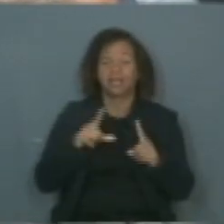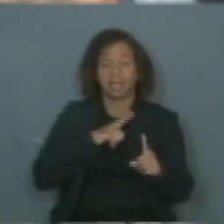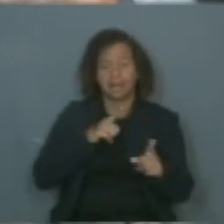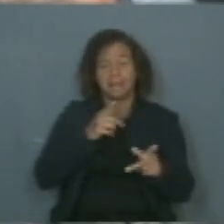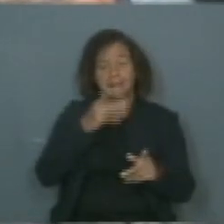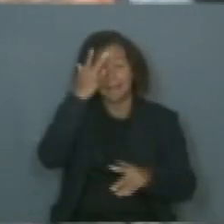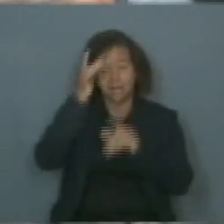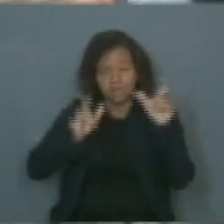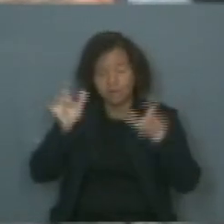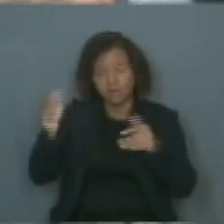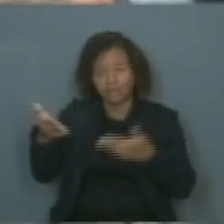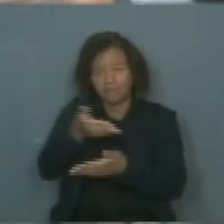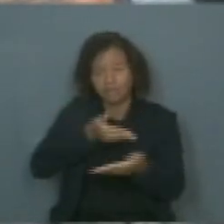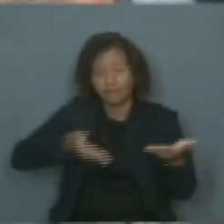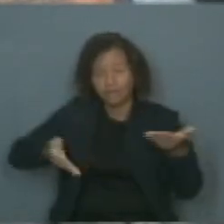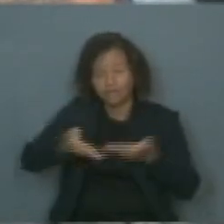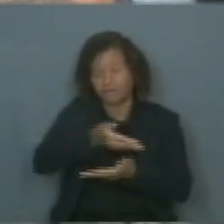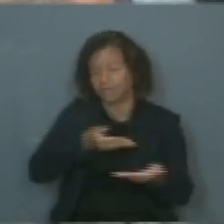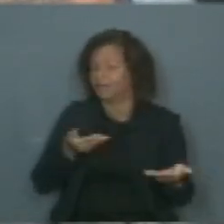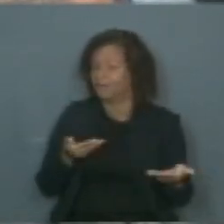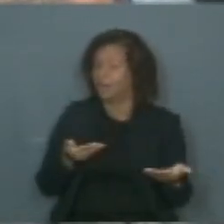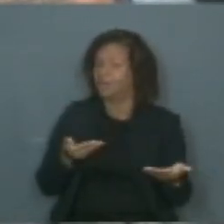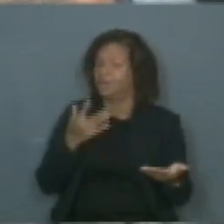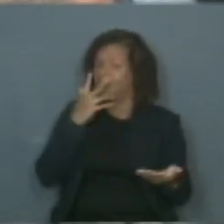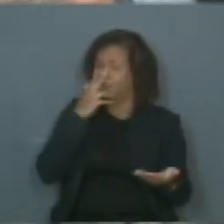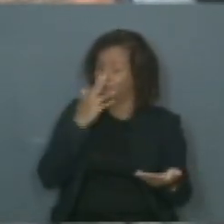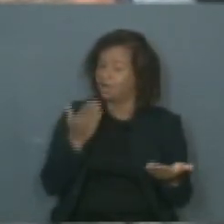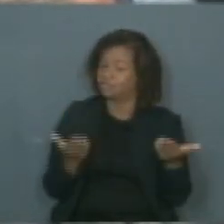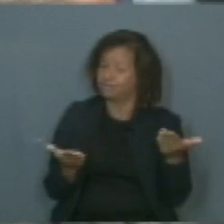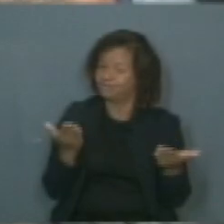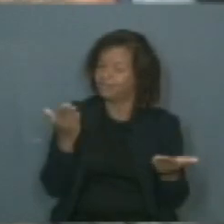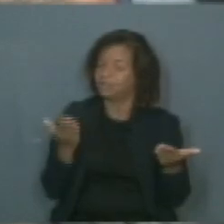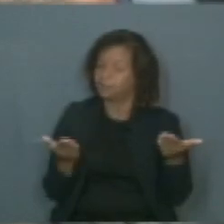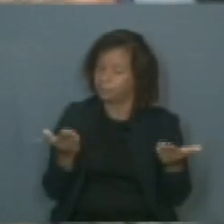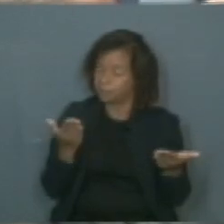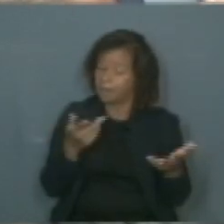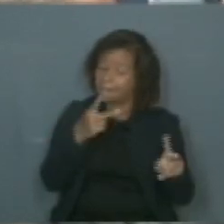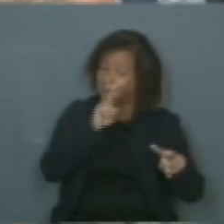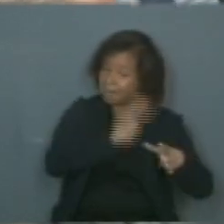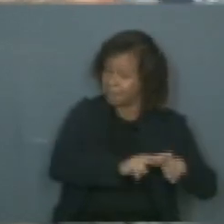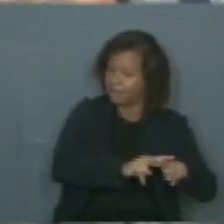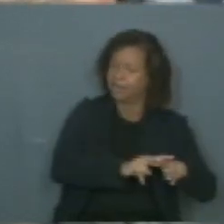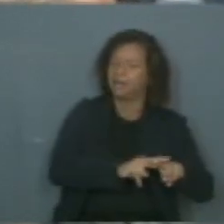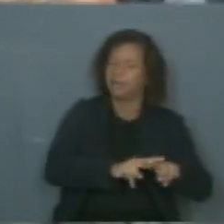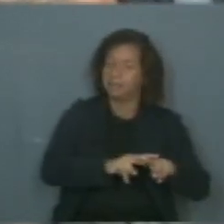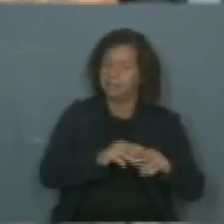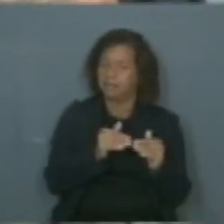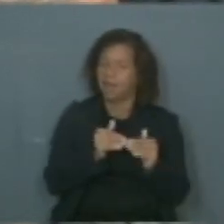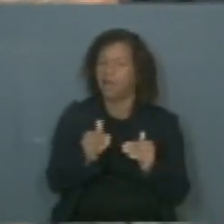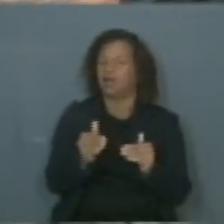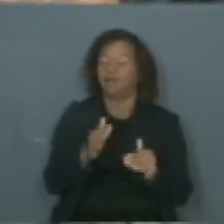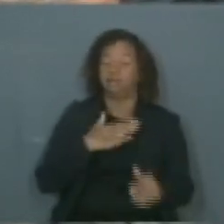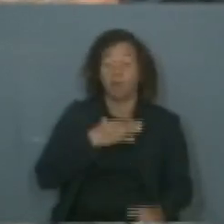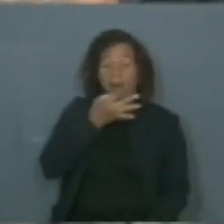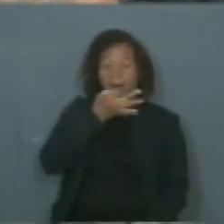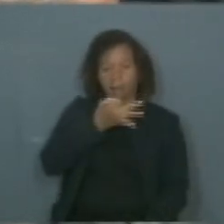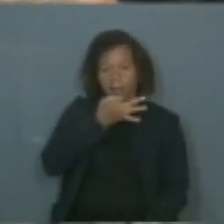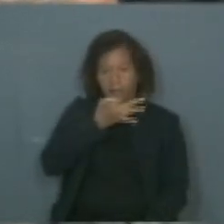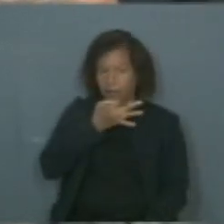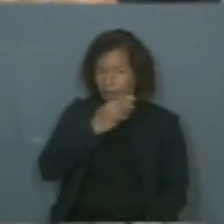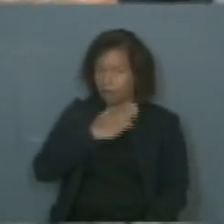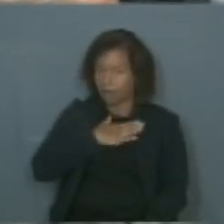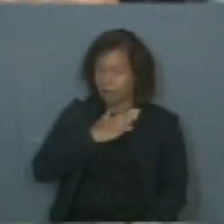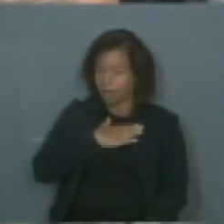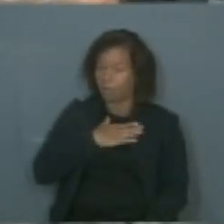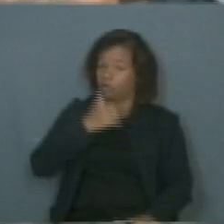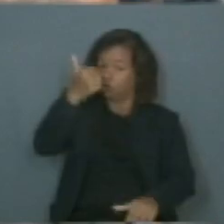que foram envolvidas. E eu acho que a dosometria da pena está além do limite, ao meu ver. Veja,